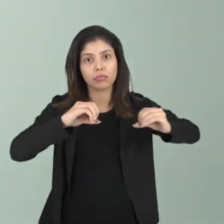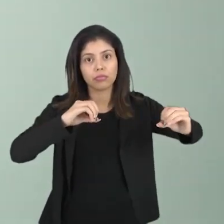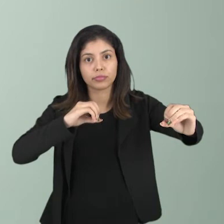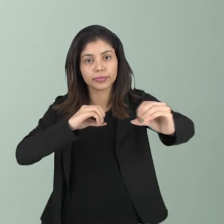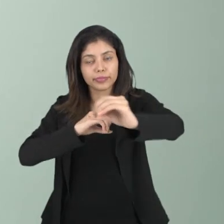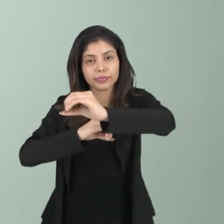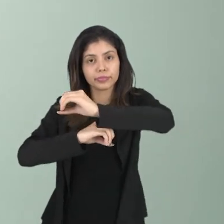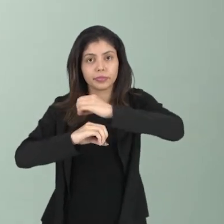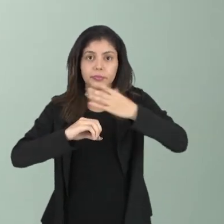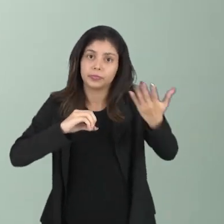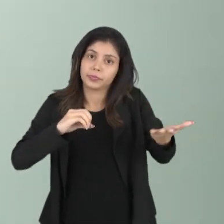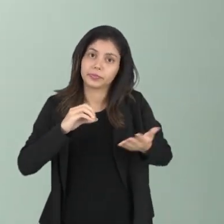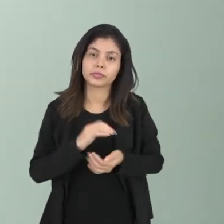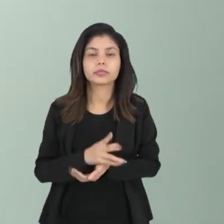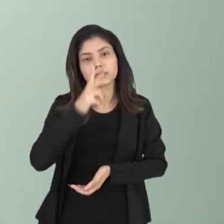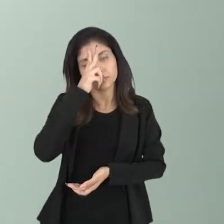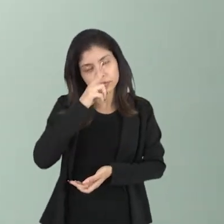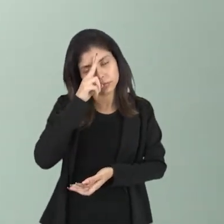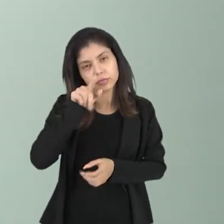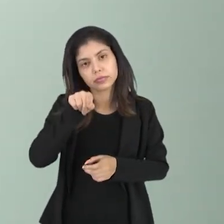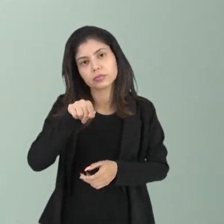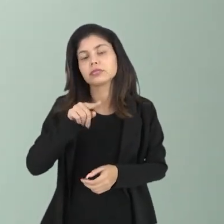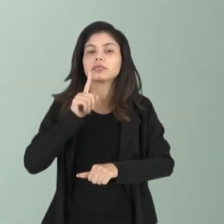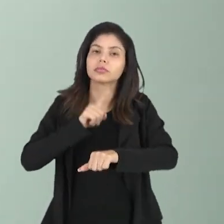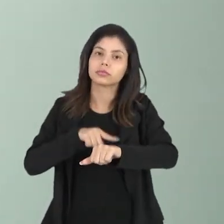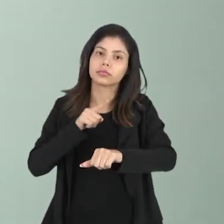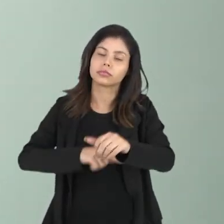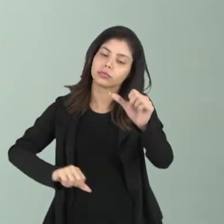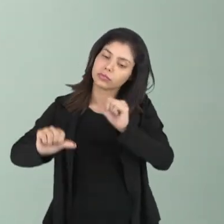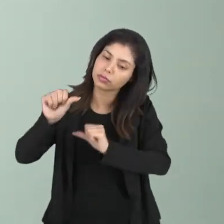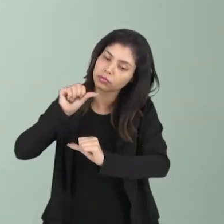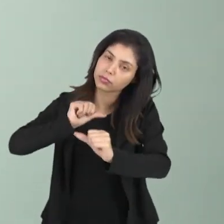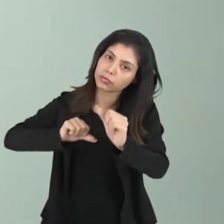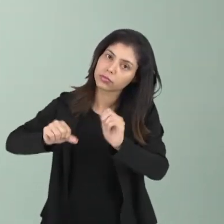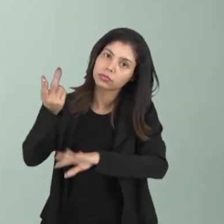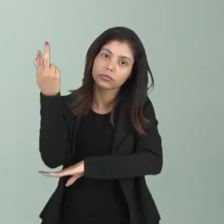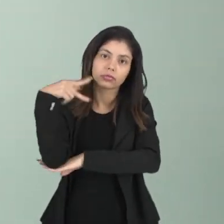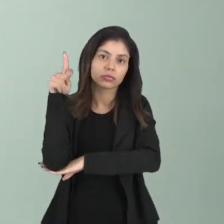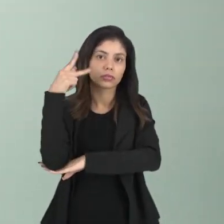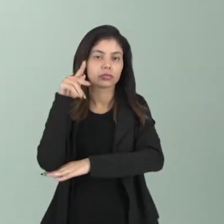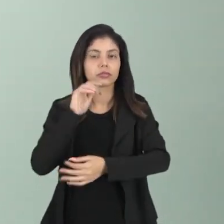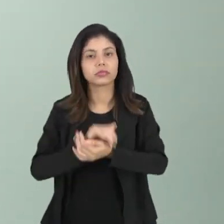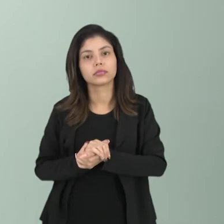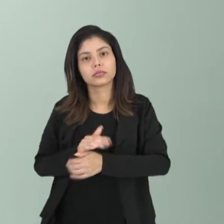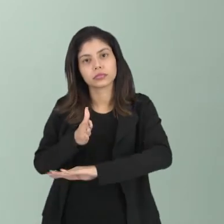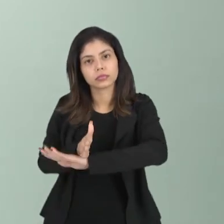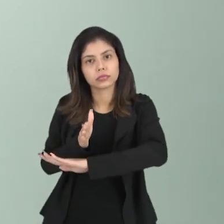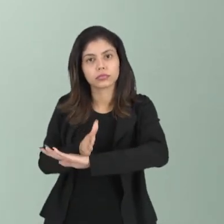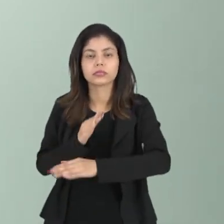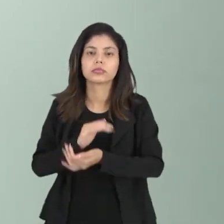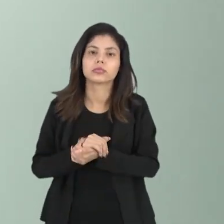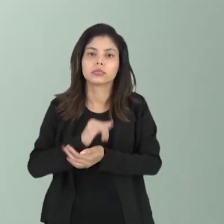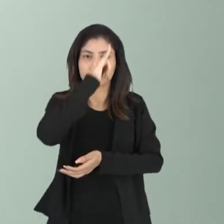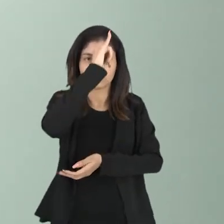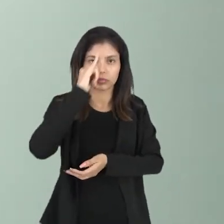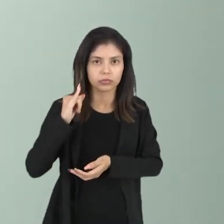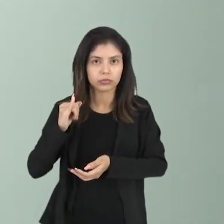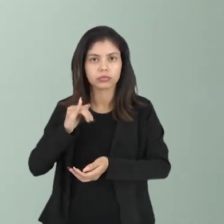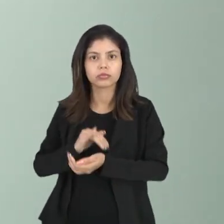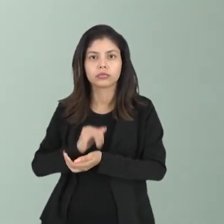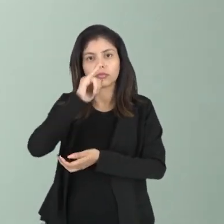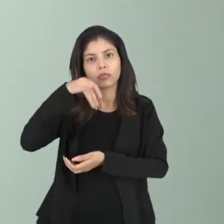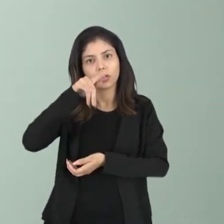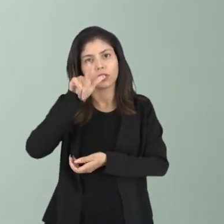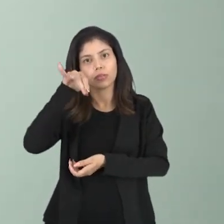Sol. Então, lembrando que esse tempo aí é na mudança lá do período medieval, início do iluminismo, então